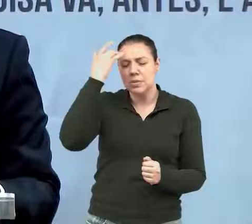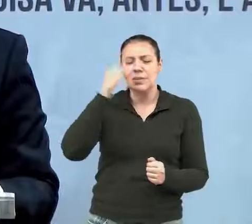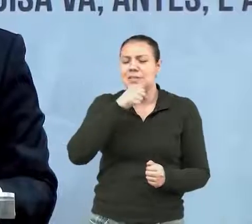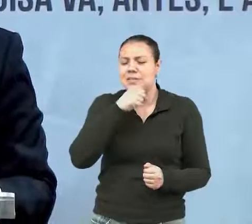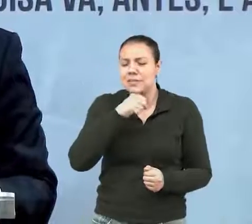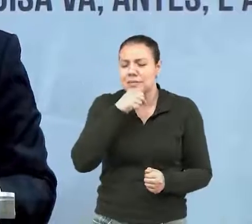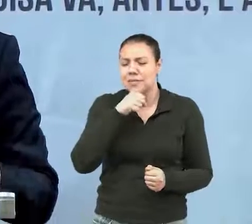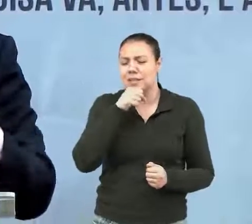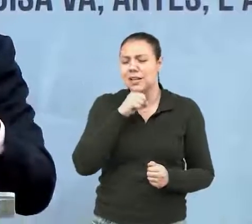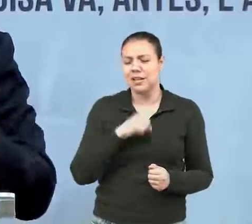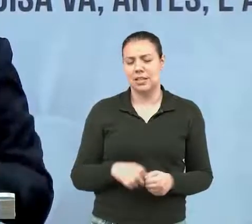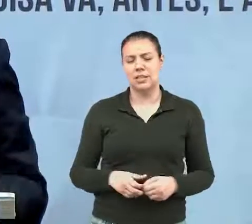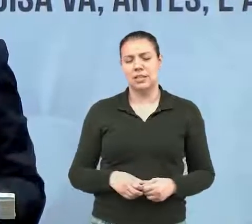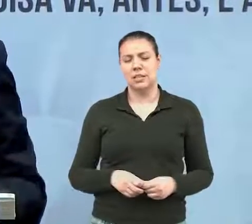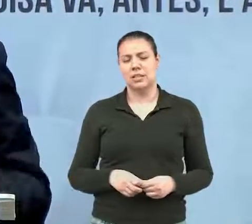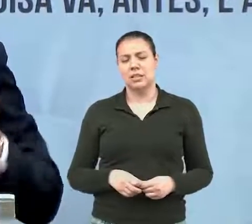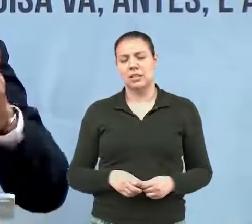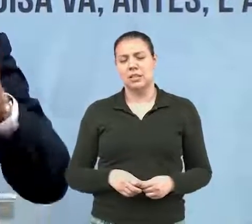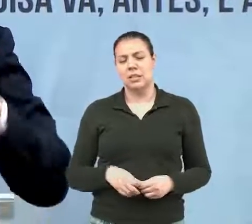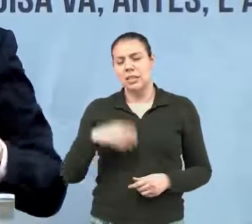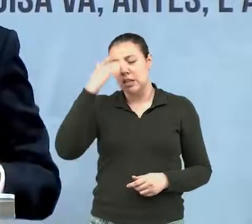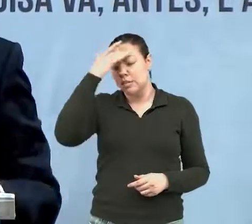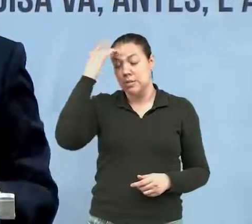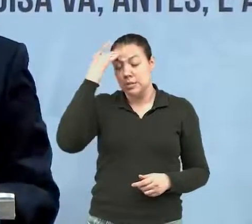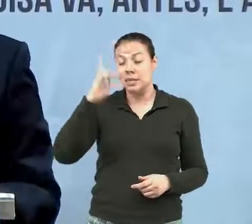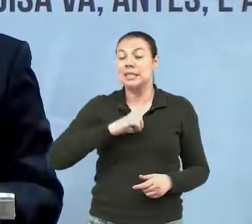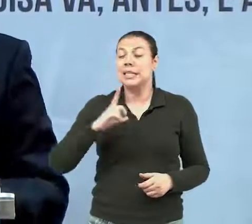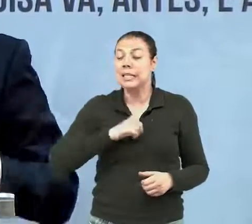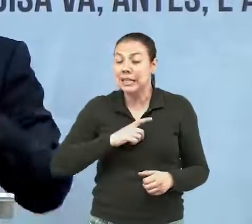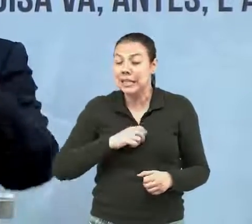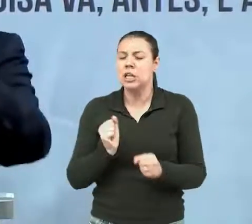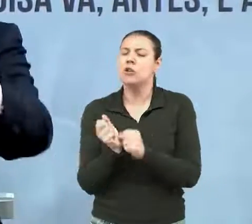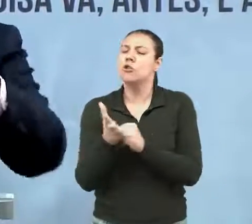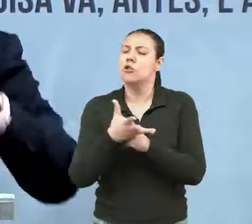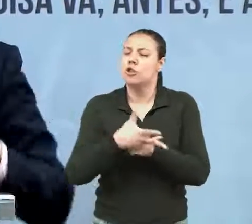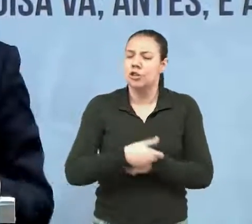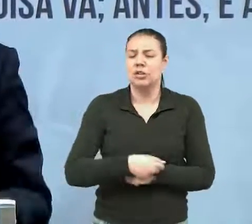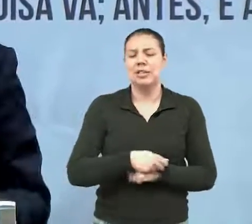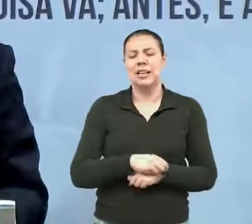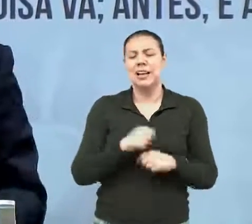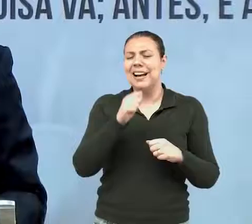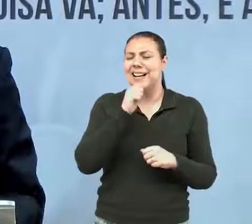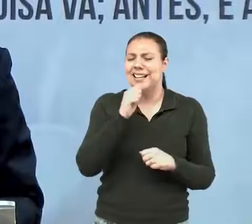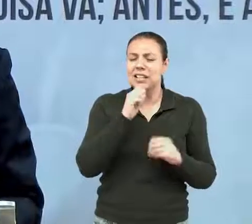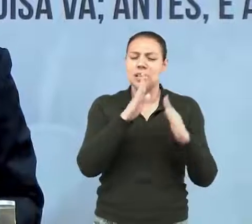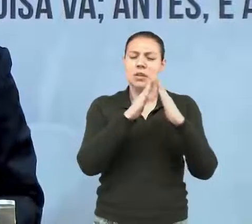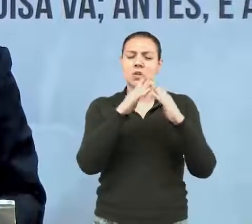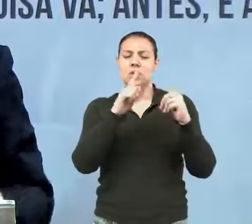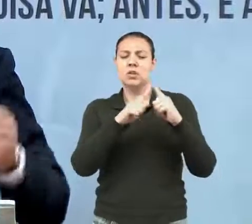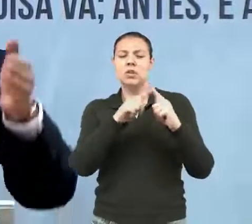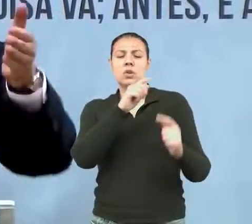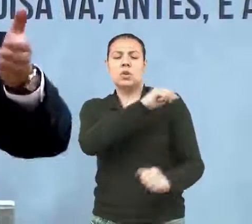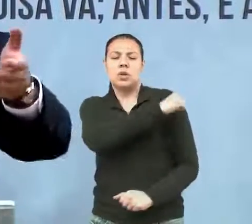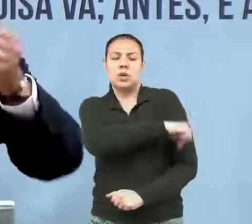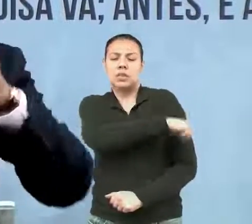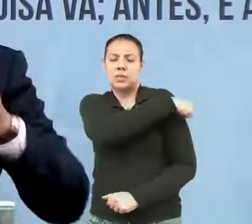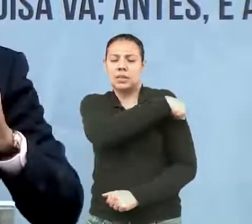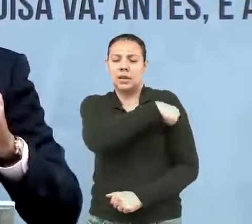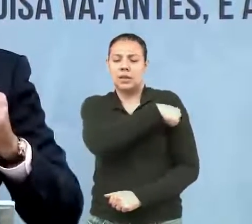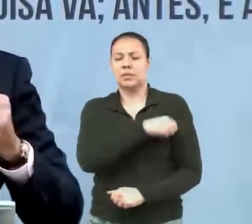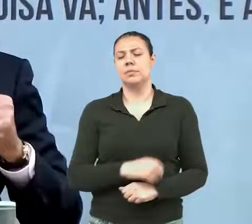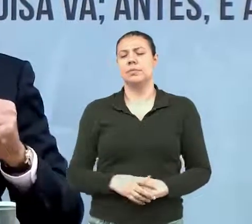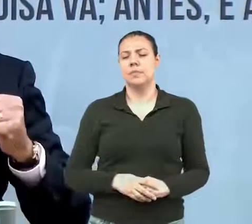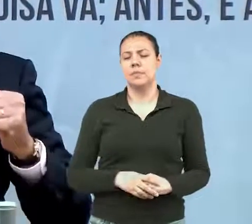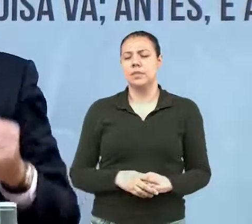Deus, o coração daqueles que já estão contaminados por esse vírus, ou daqueles que estão hospitalizados. Visita o coração